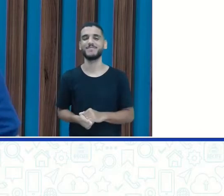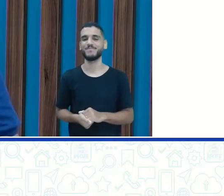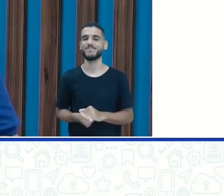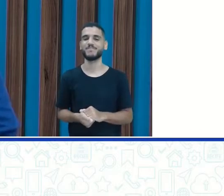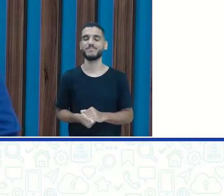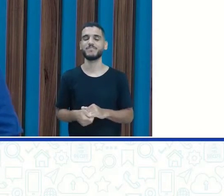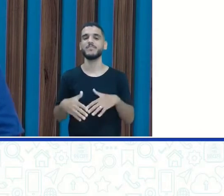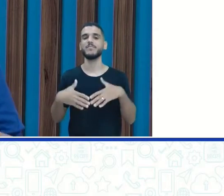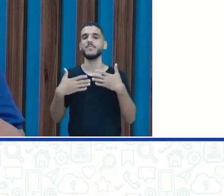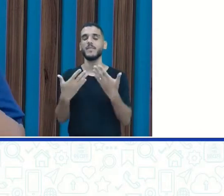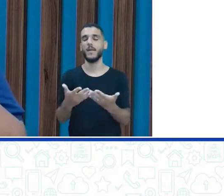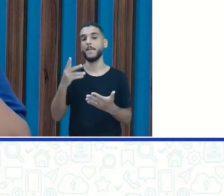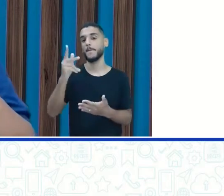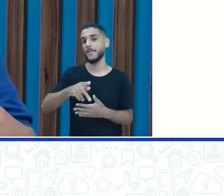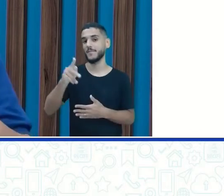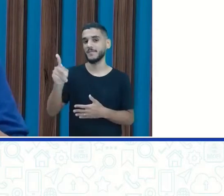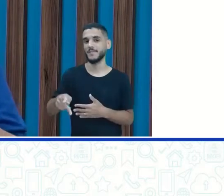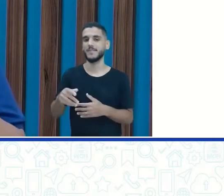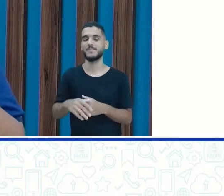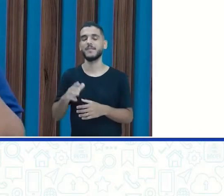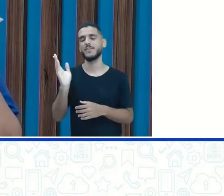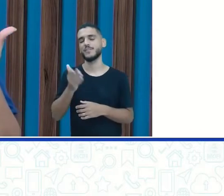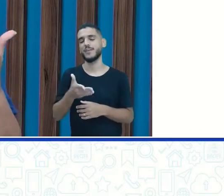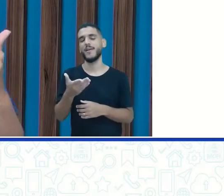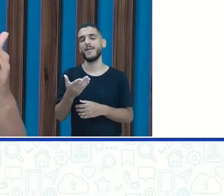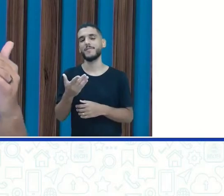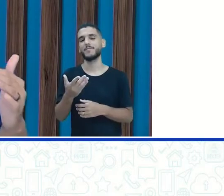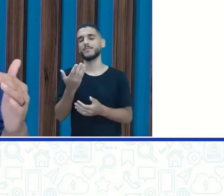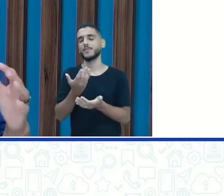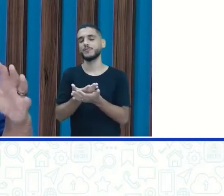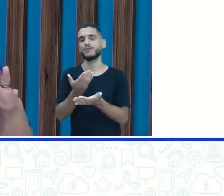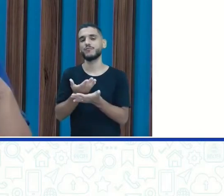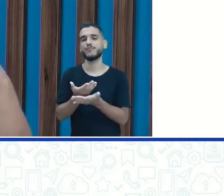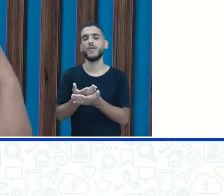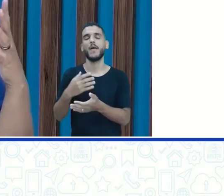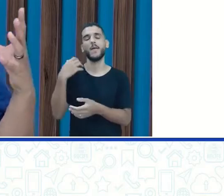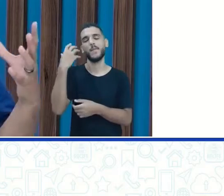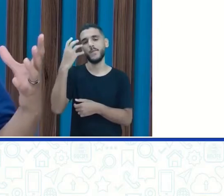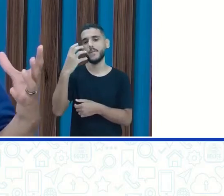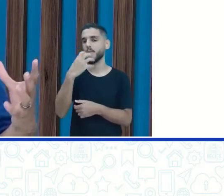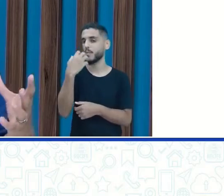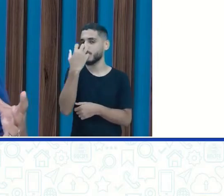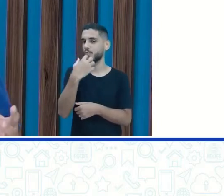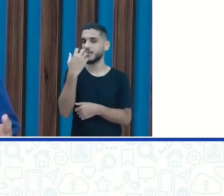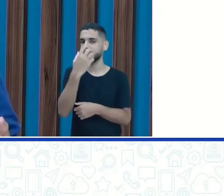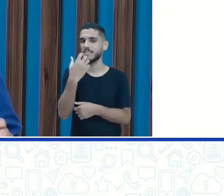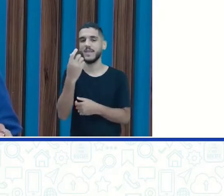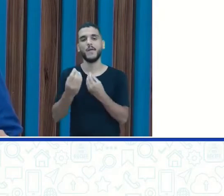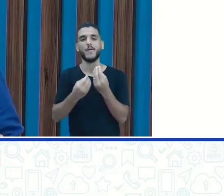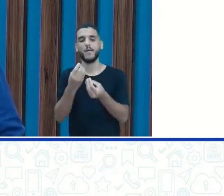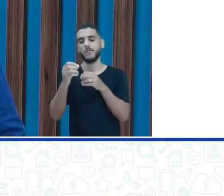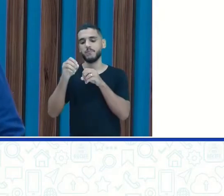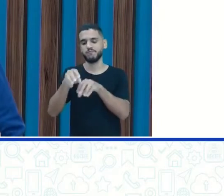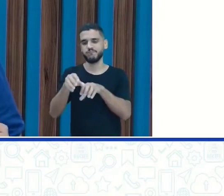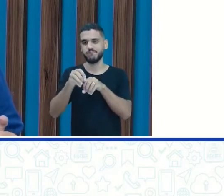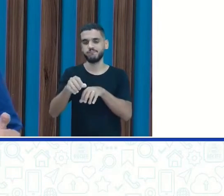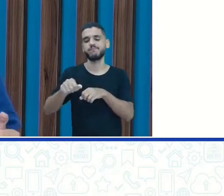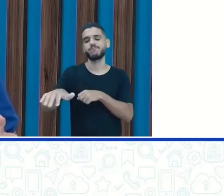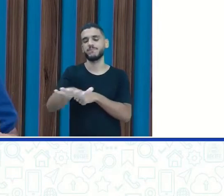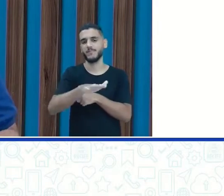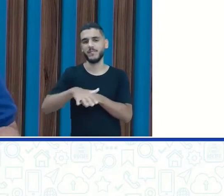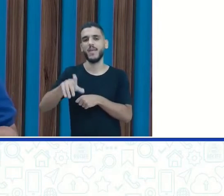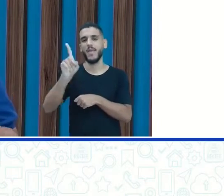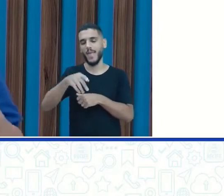Bom, professora, a gente já viu que a música para o universo da educação é maravilhosa. A gente já